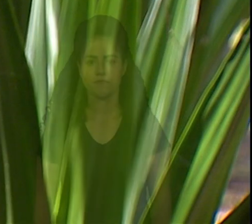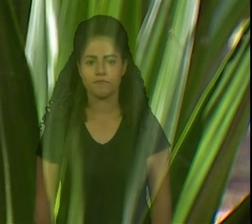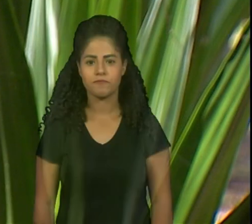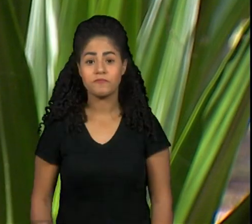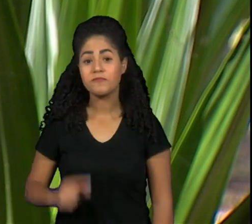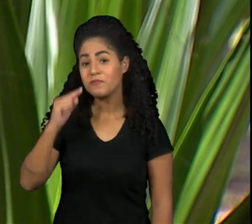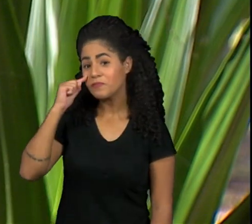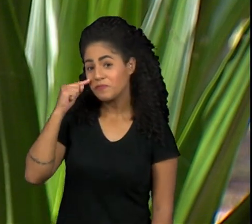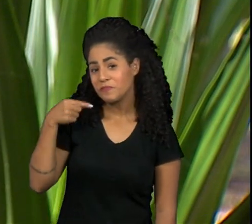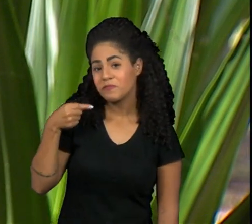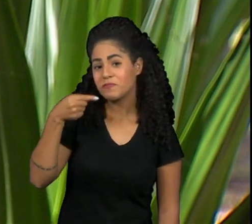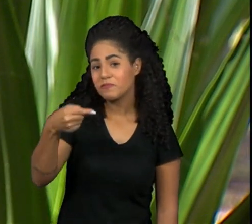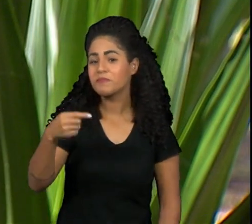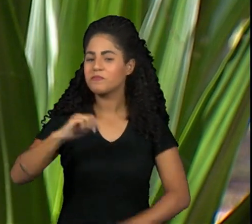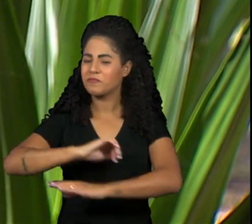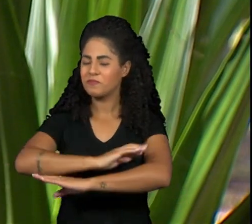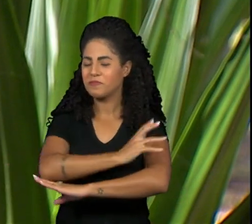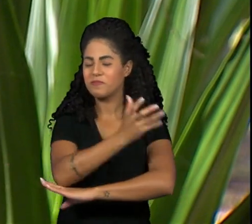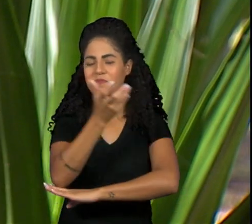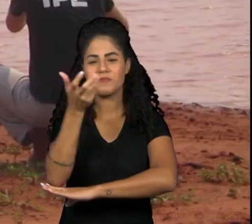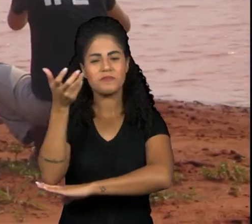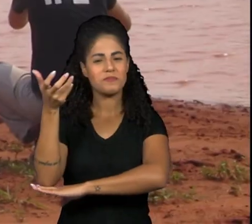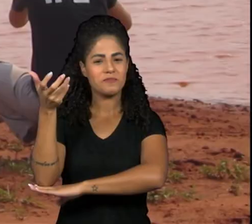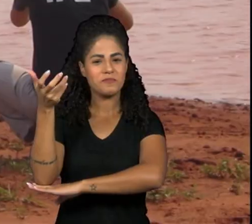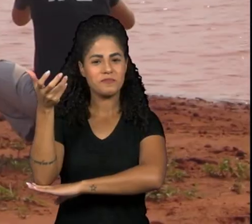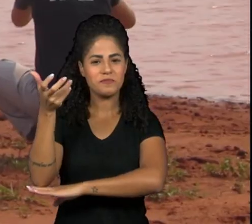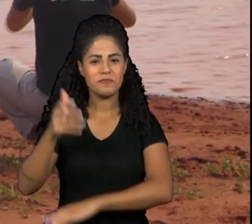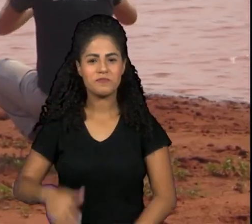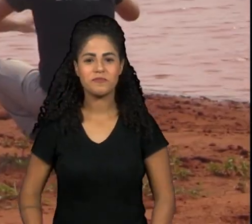Veja a seguir aqui no Repórter Eco.